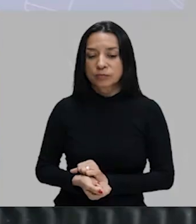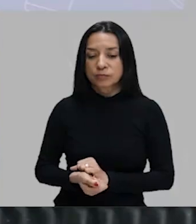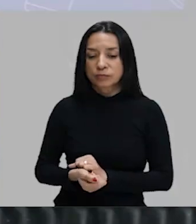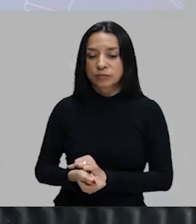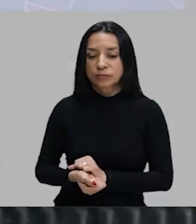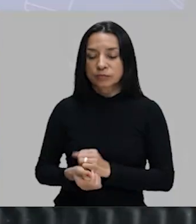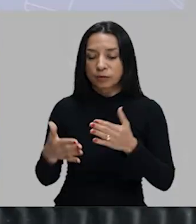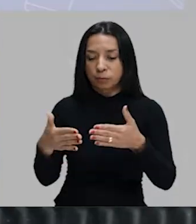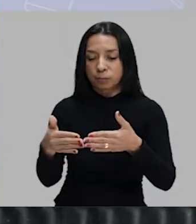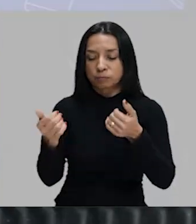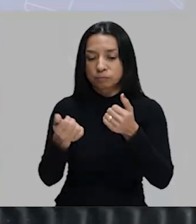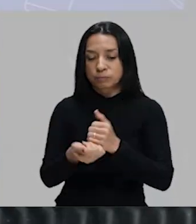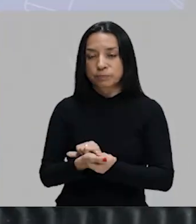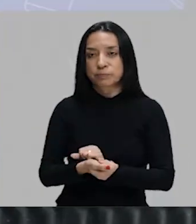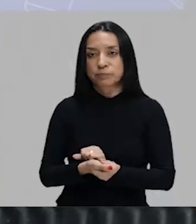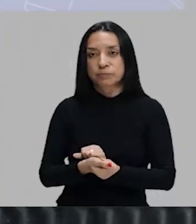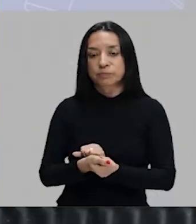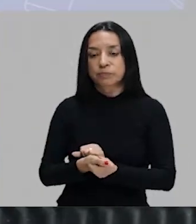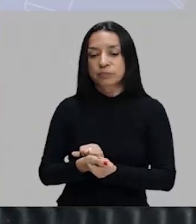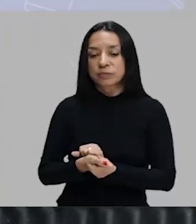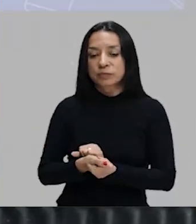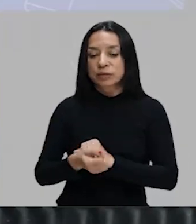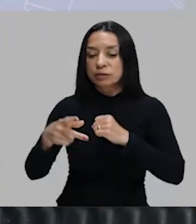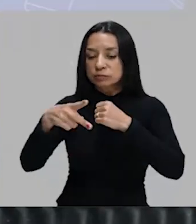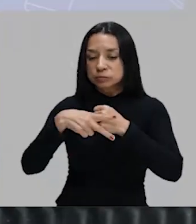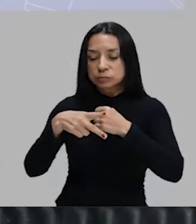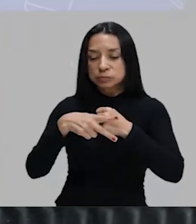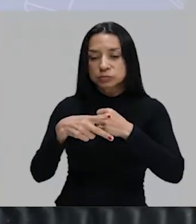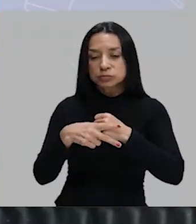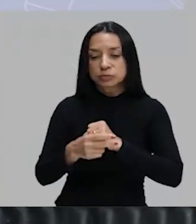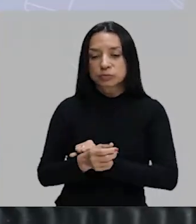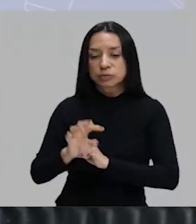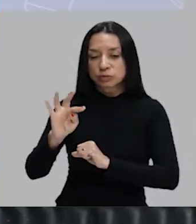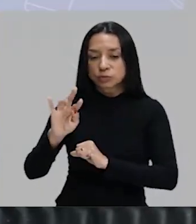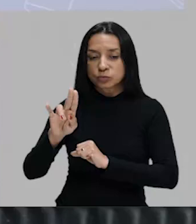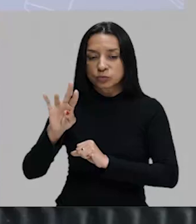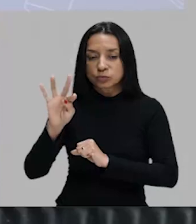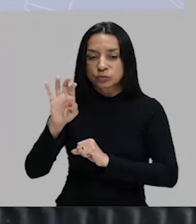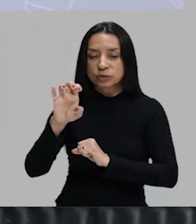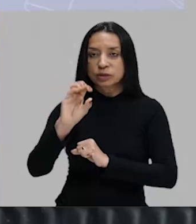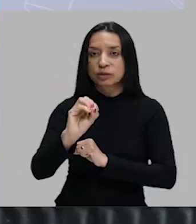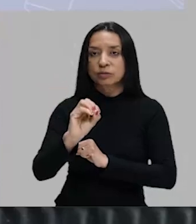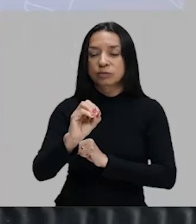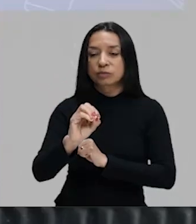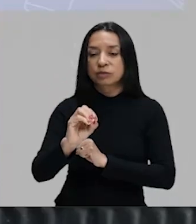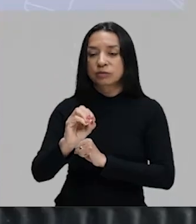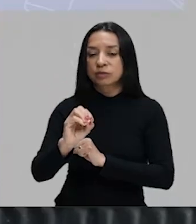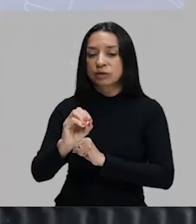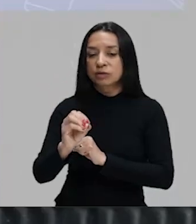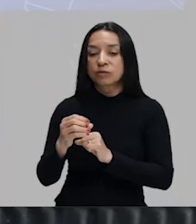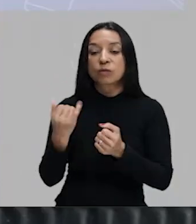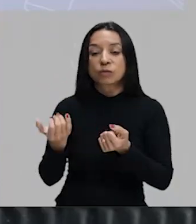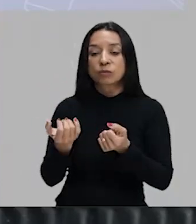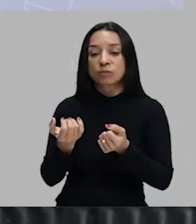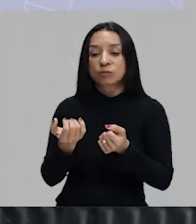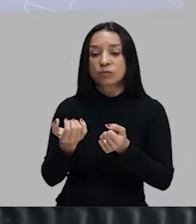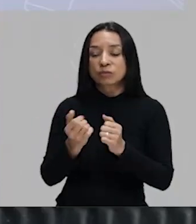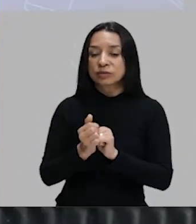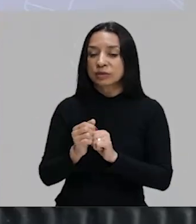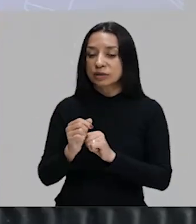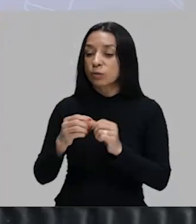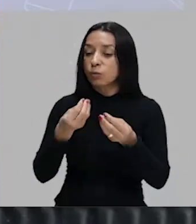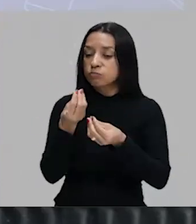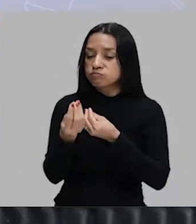por favor. Então, é esse pronome, né, que é o tuteu, que eu vou quebrar, né,